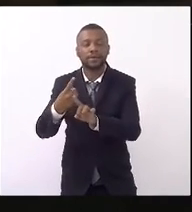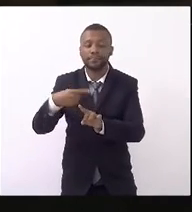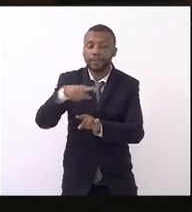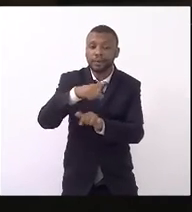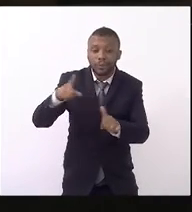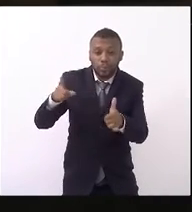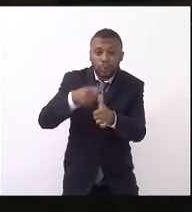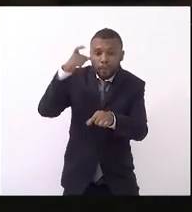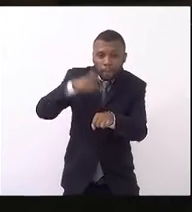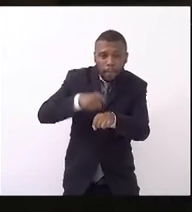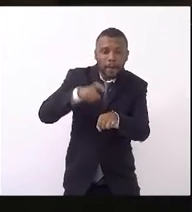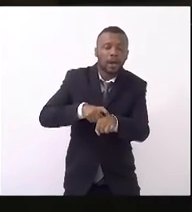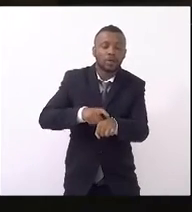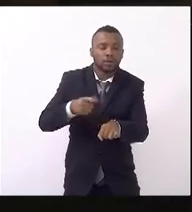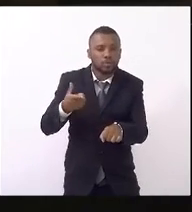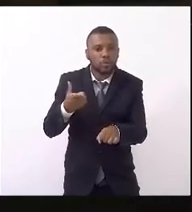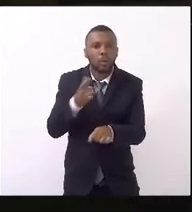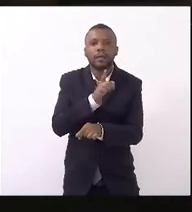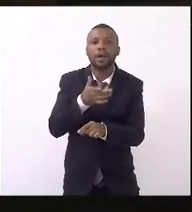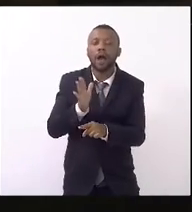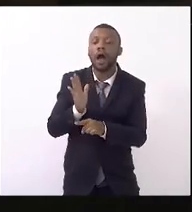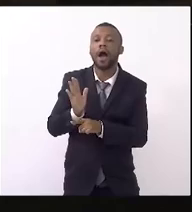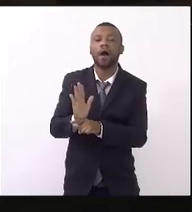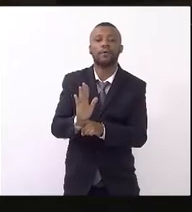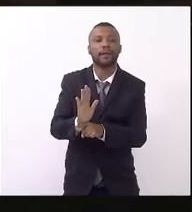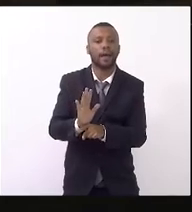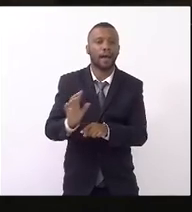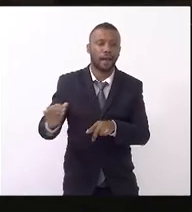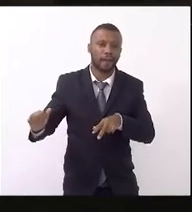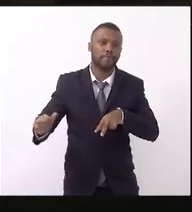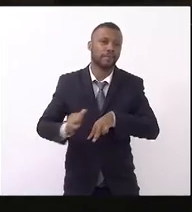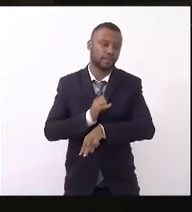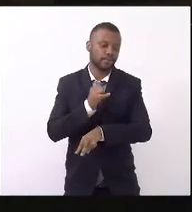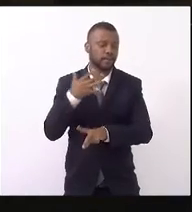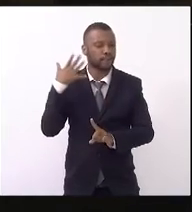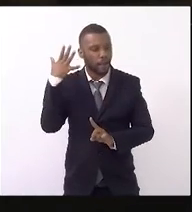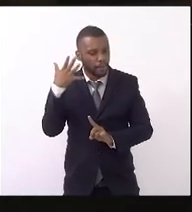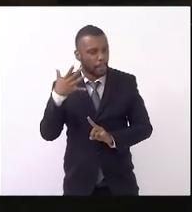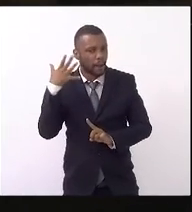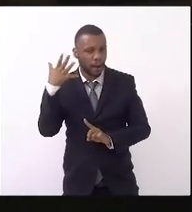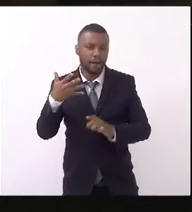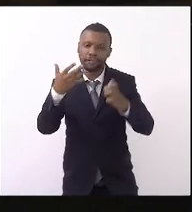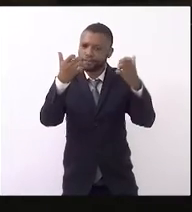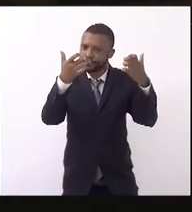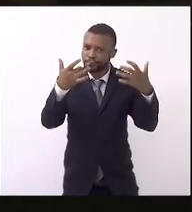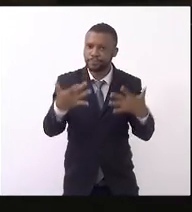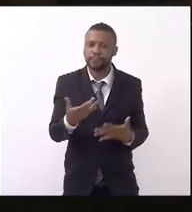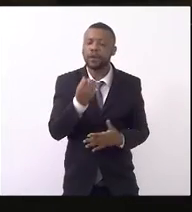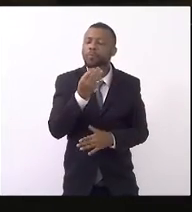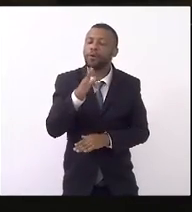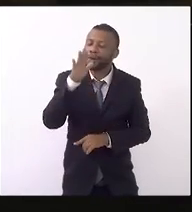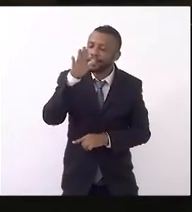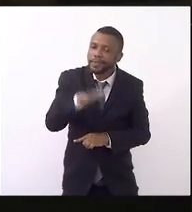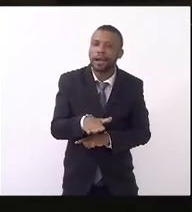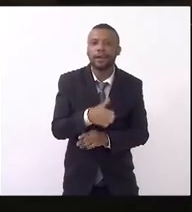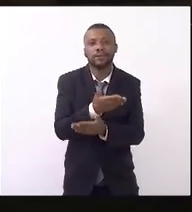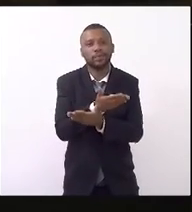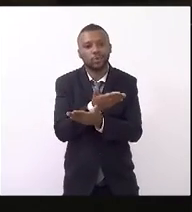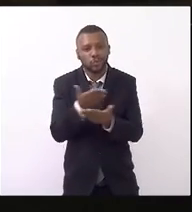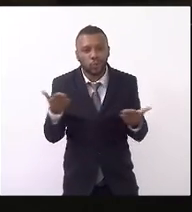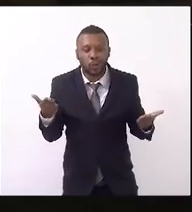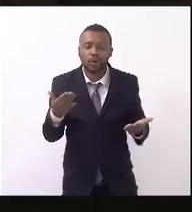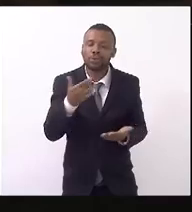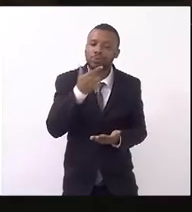as vítimas. Então, eram essas as minhas palavras. Uma boa tarde a todos e a